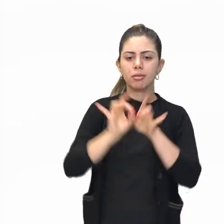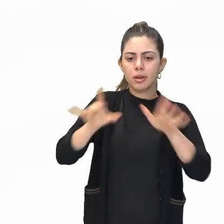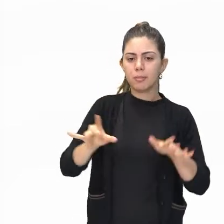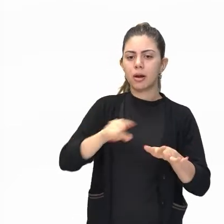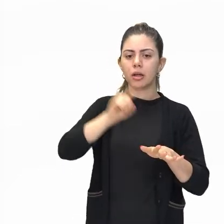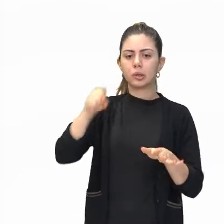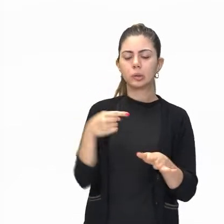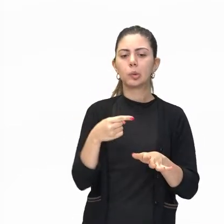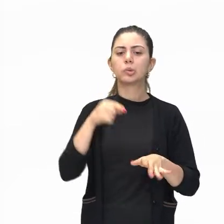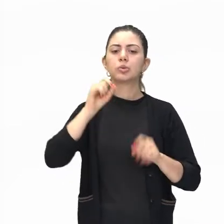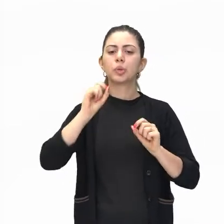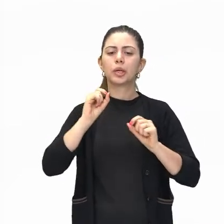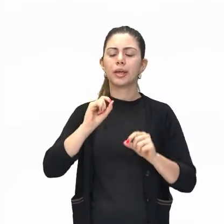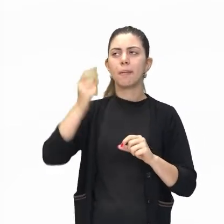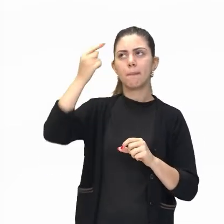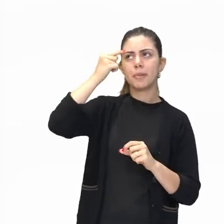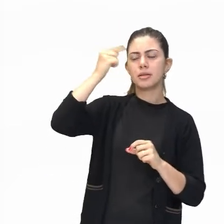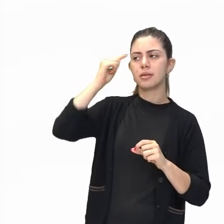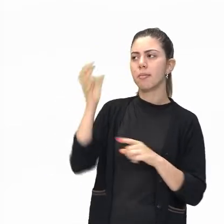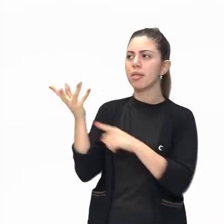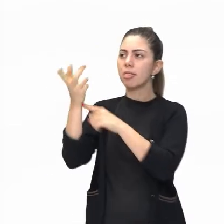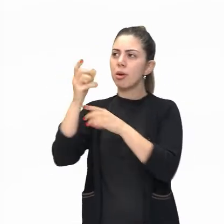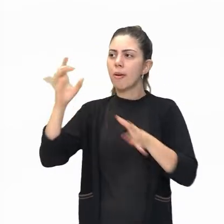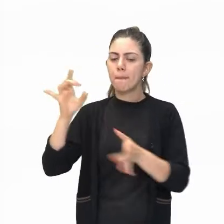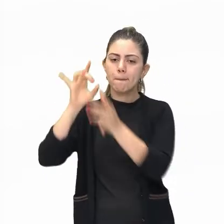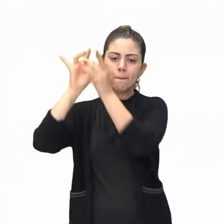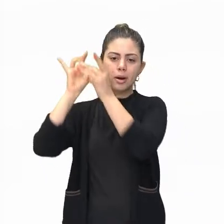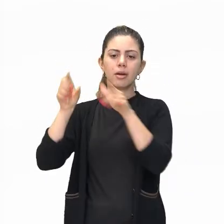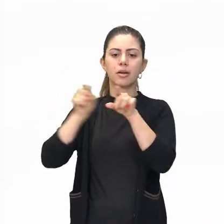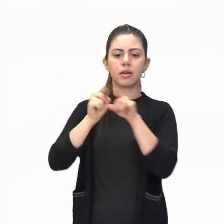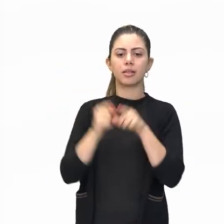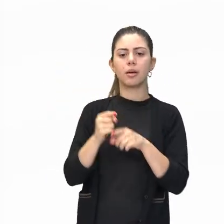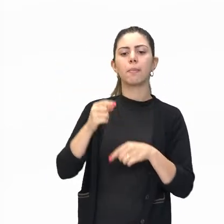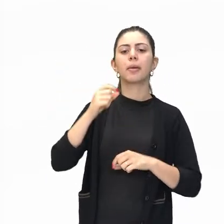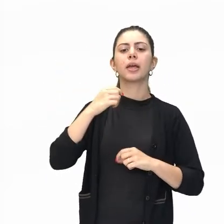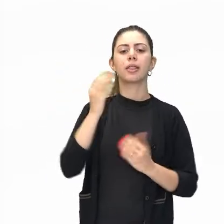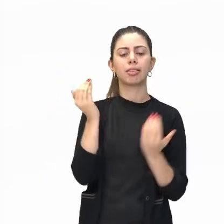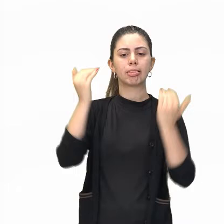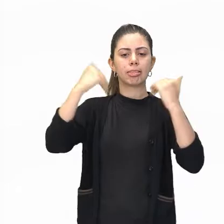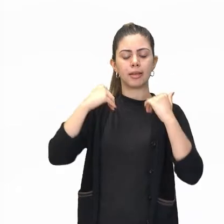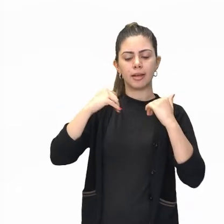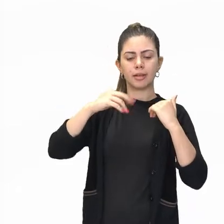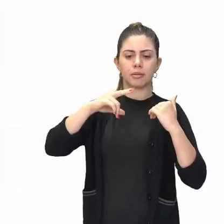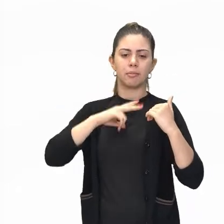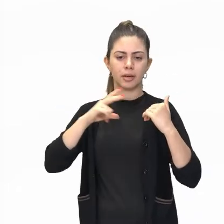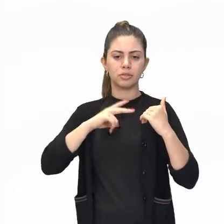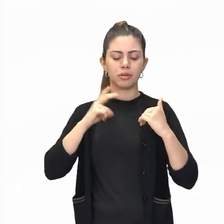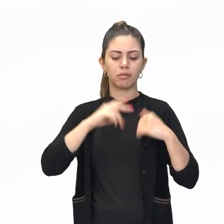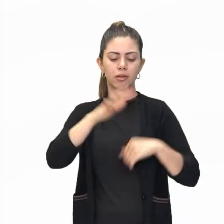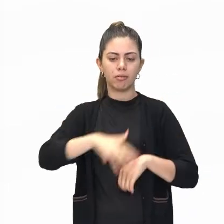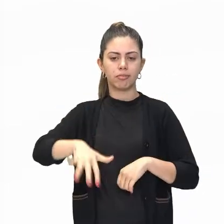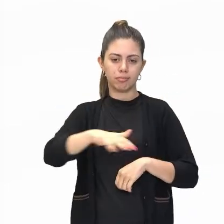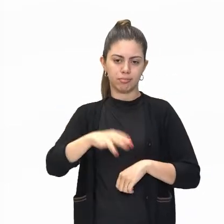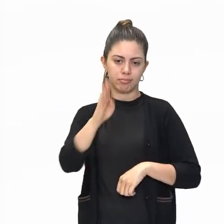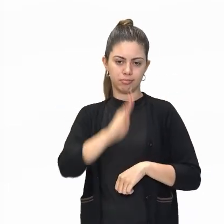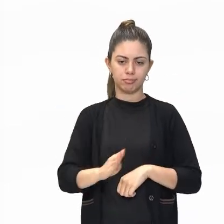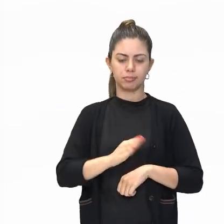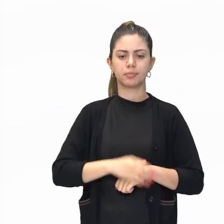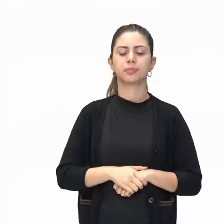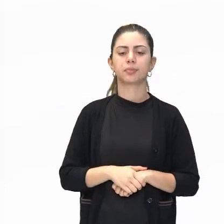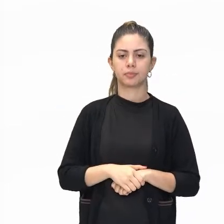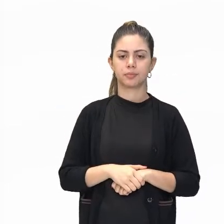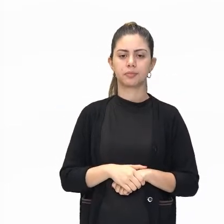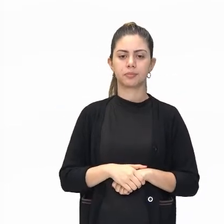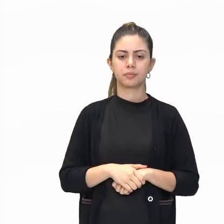nossa arte na paisagem e no nosso espírito dentro do lado autêntico